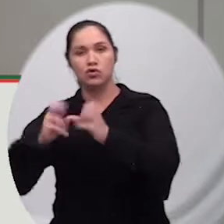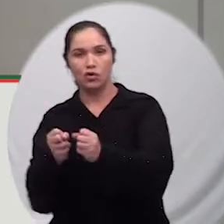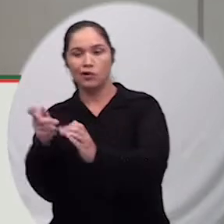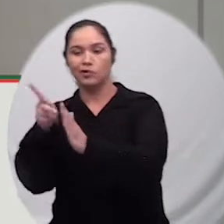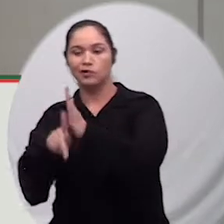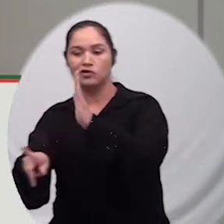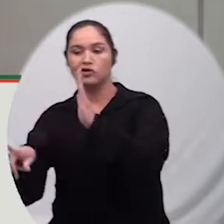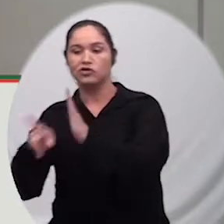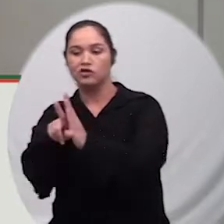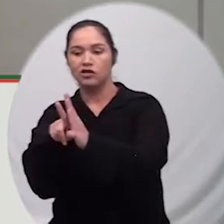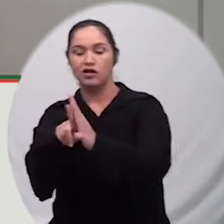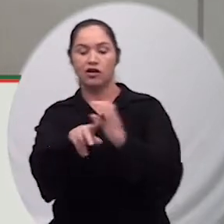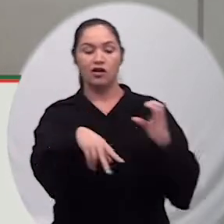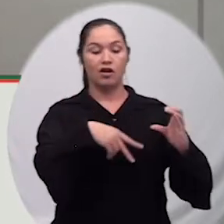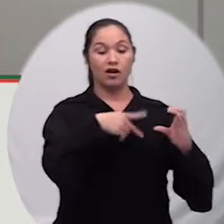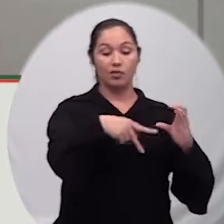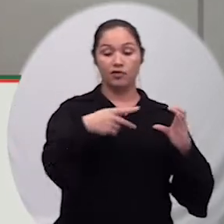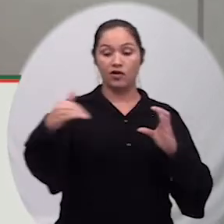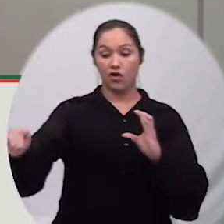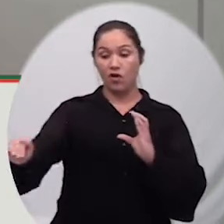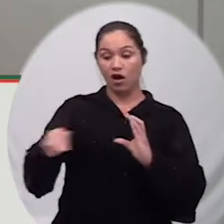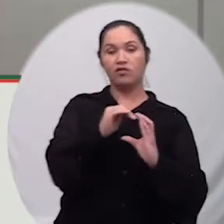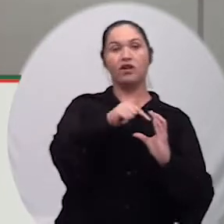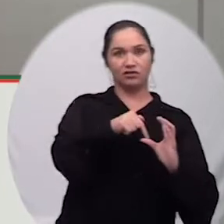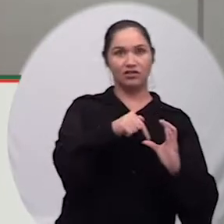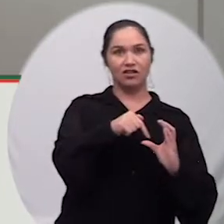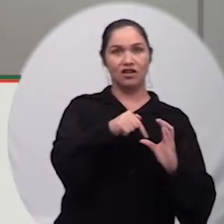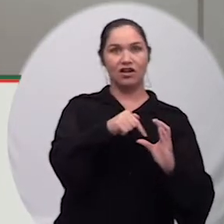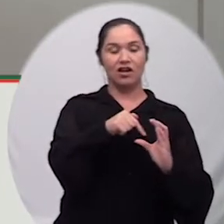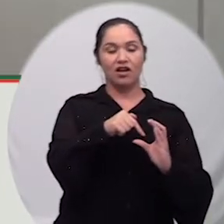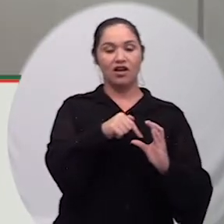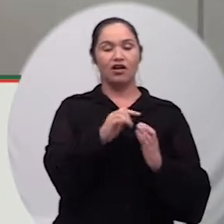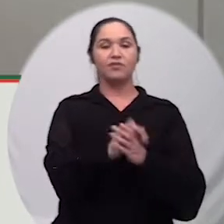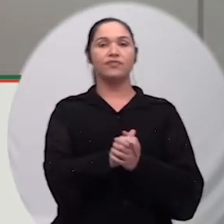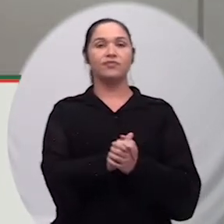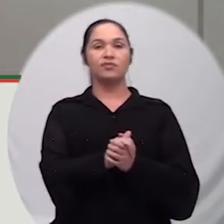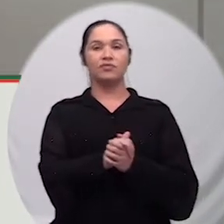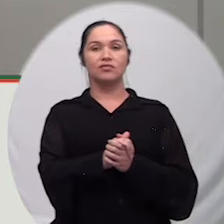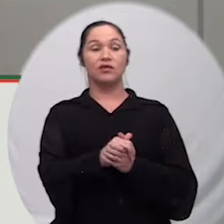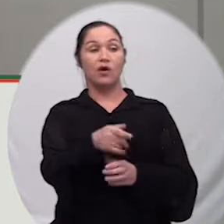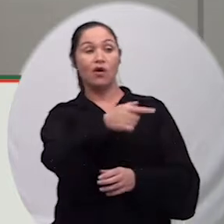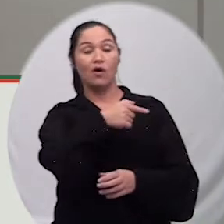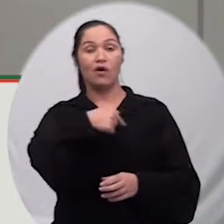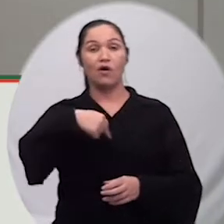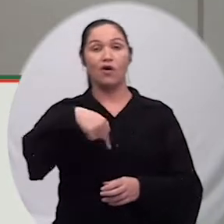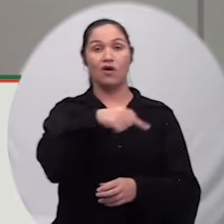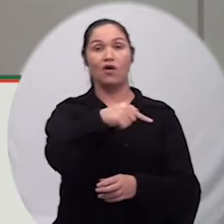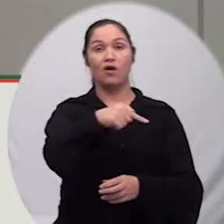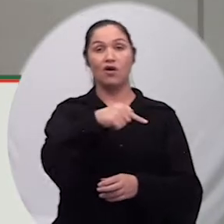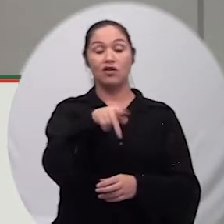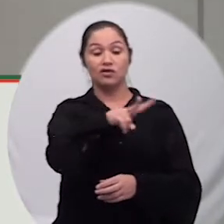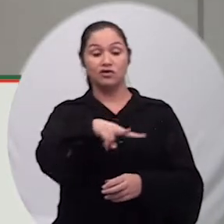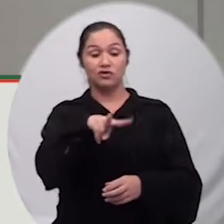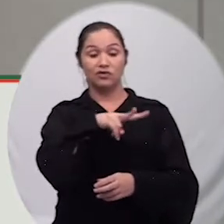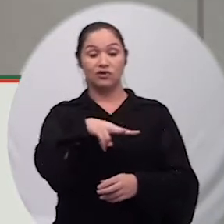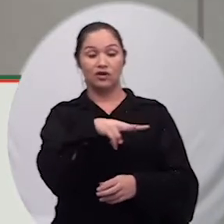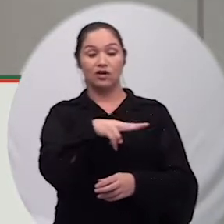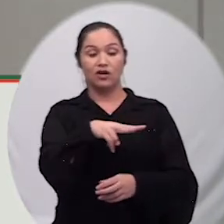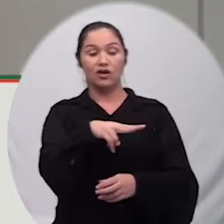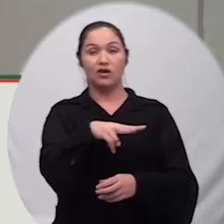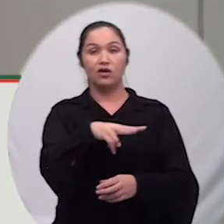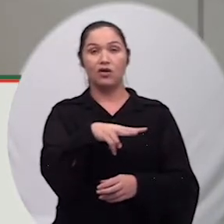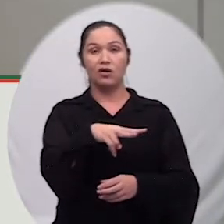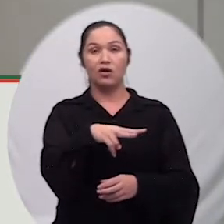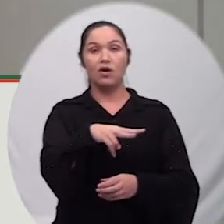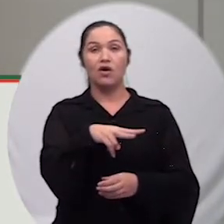que mudaram a estrutura, que era de fundamental importância, teve a sensibilidade dessa casa. Apesar disso